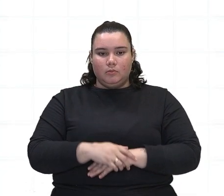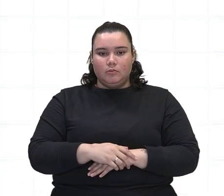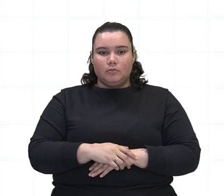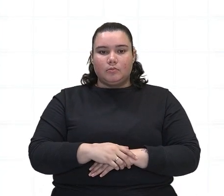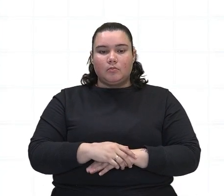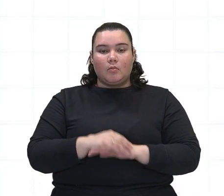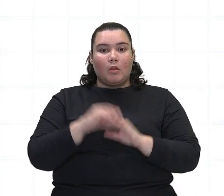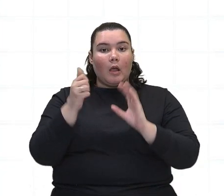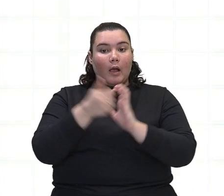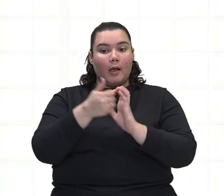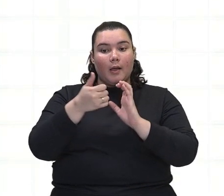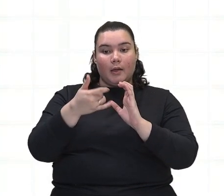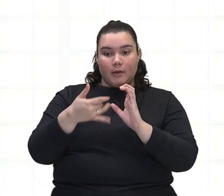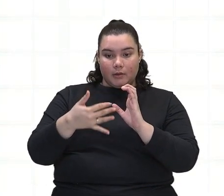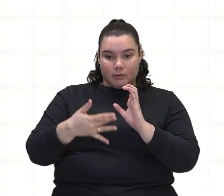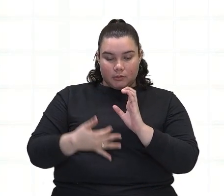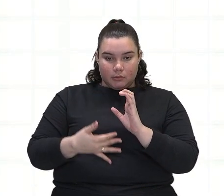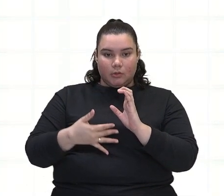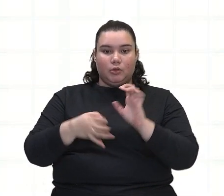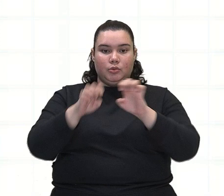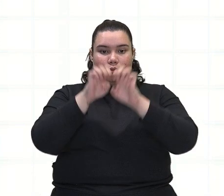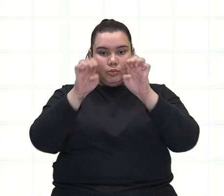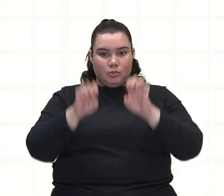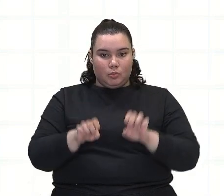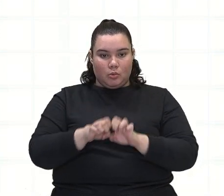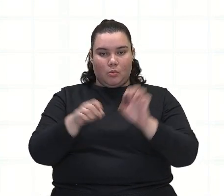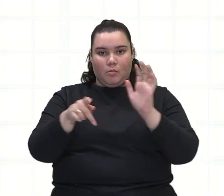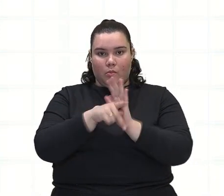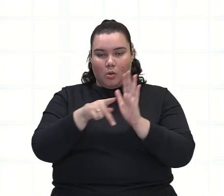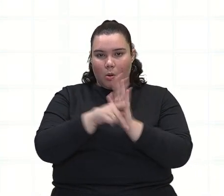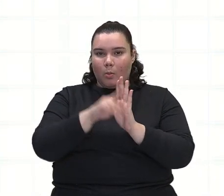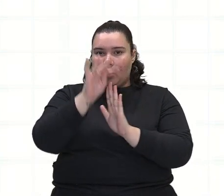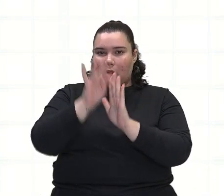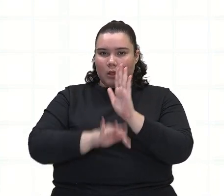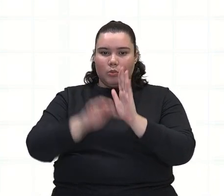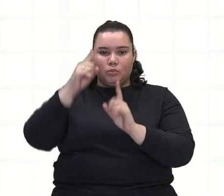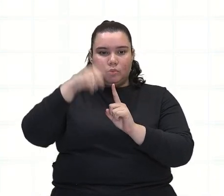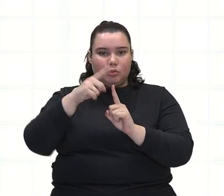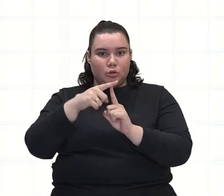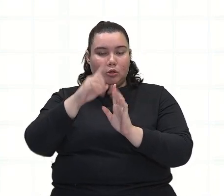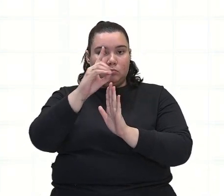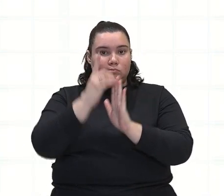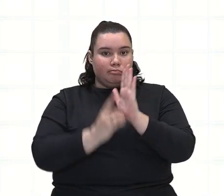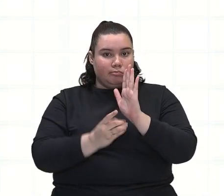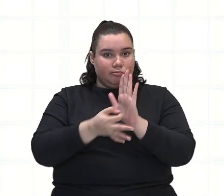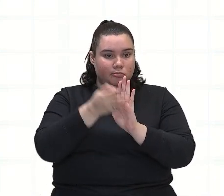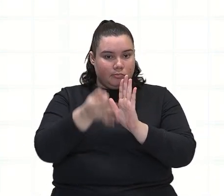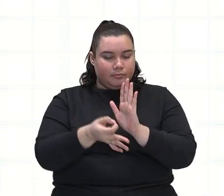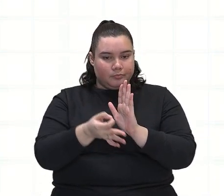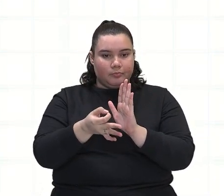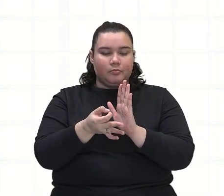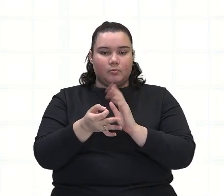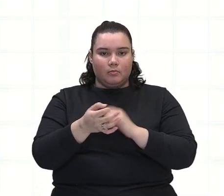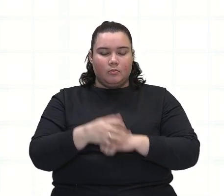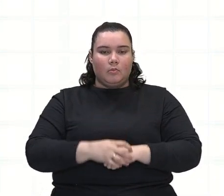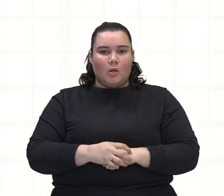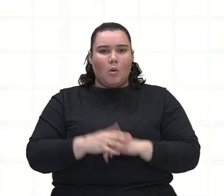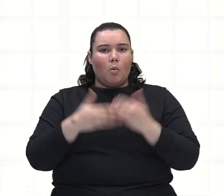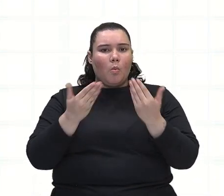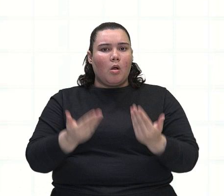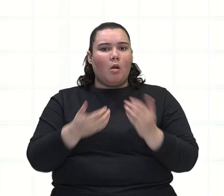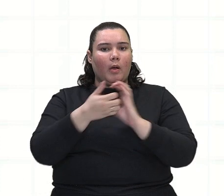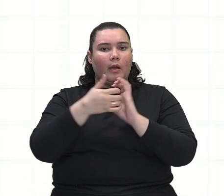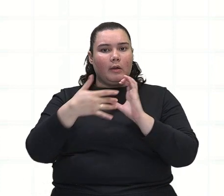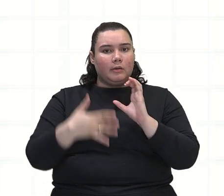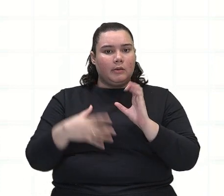as características e estrutura do tipo textual dissertativo argumentativo. Então, Quais são as características que eu tenho